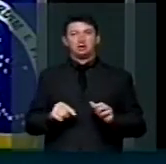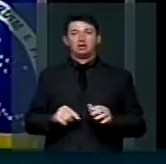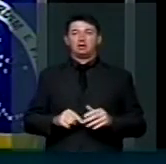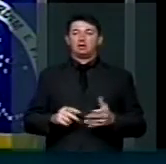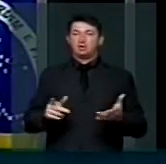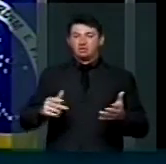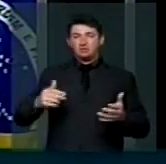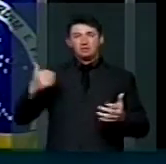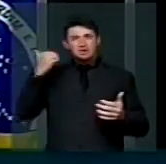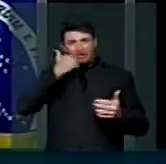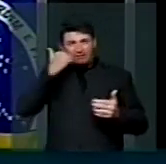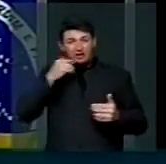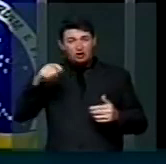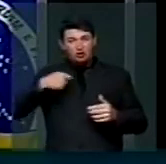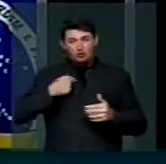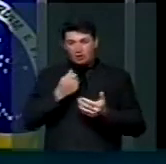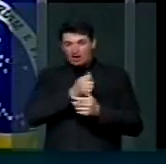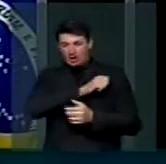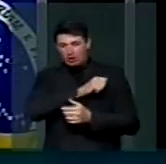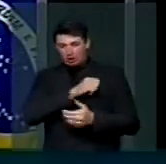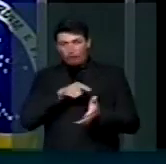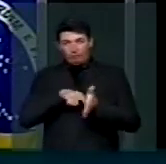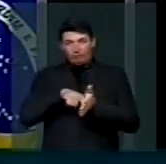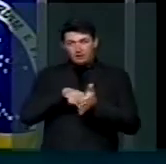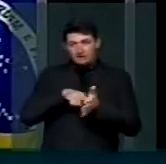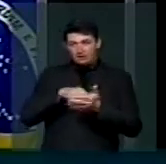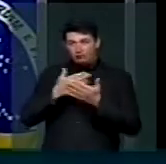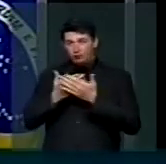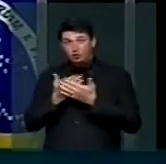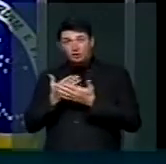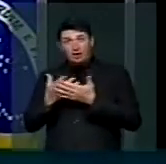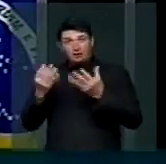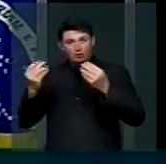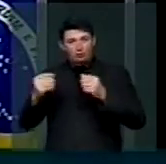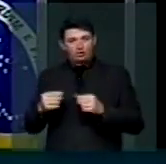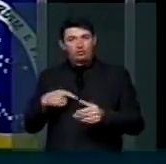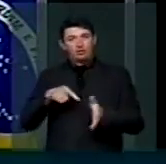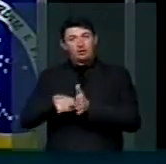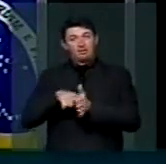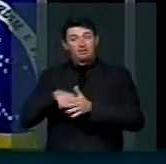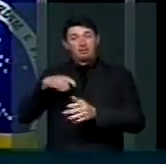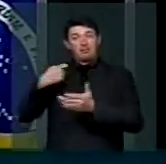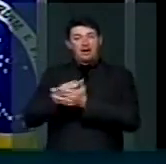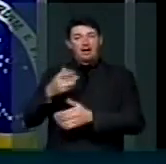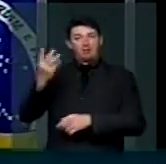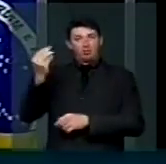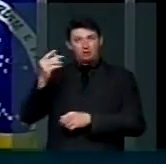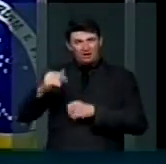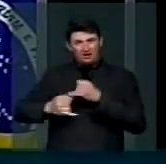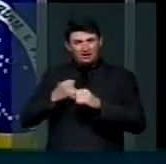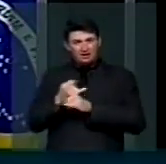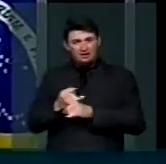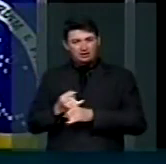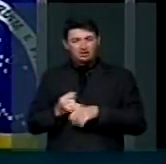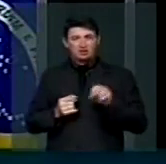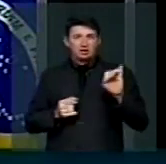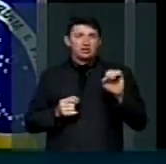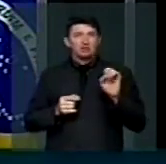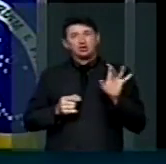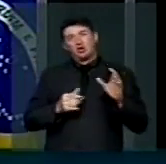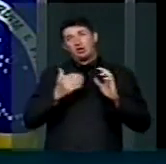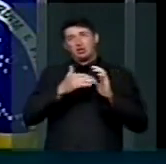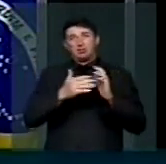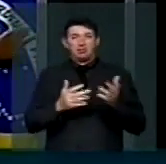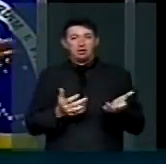assinte. Quer dizer, se eu sou um estudante e vou pesquisar e vou estudar muito, aí vou ter que pagar muito a internet. Se eu só receber